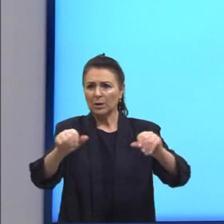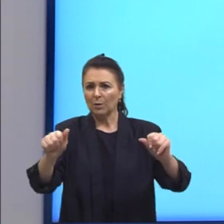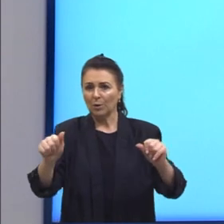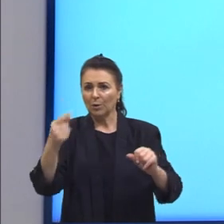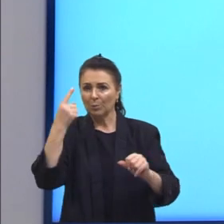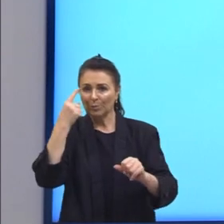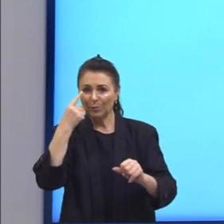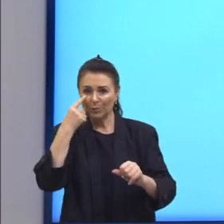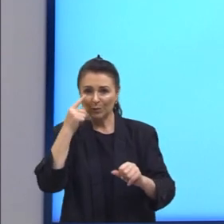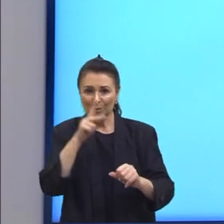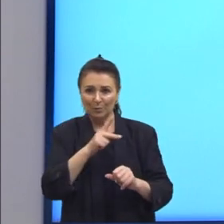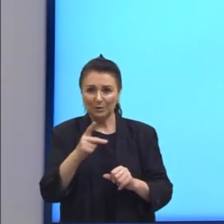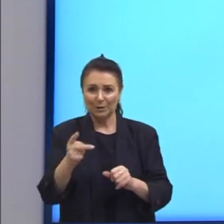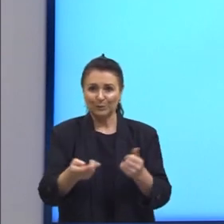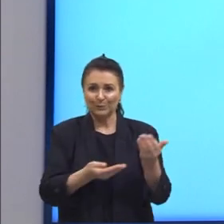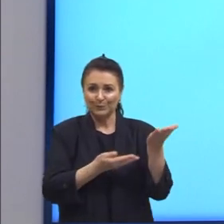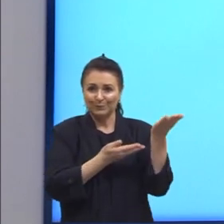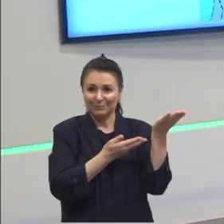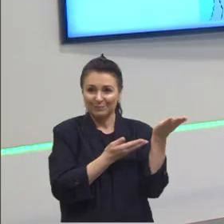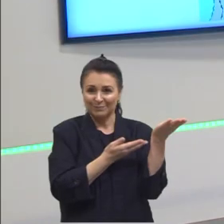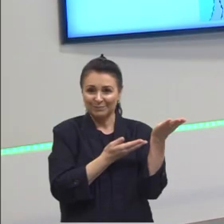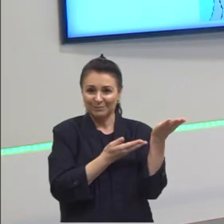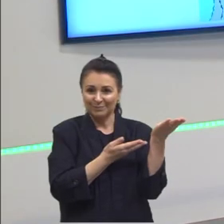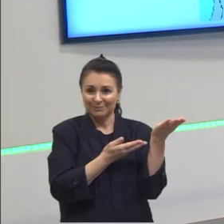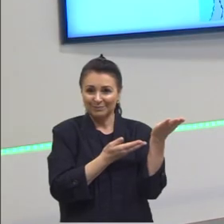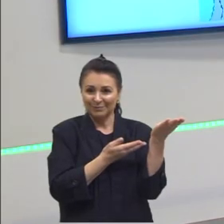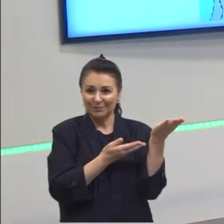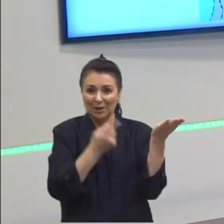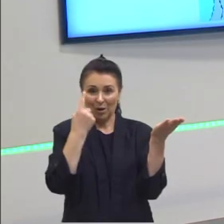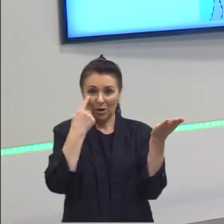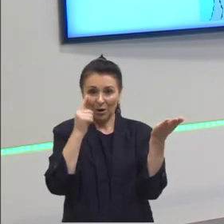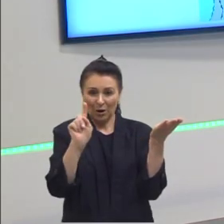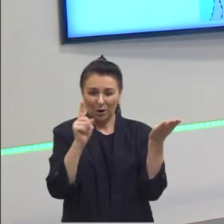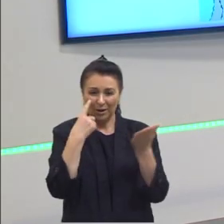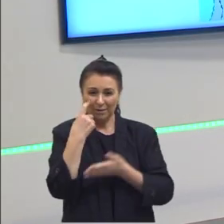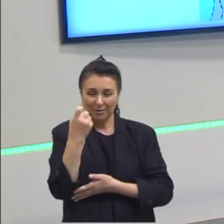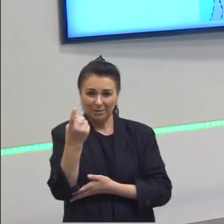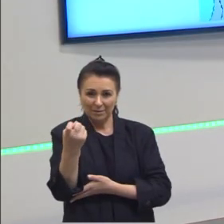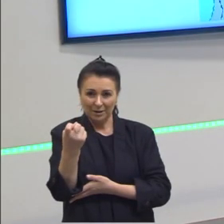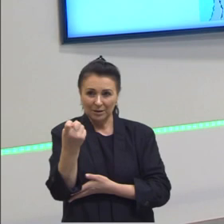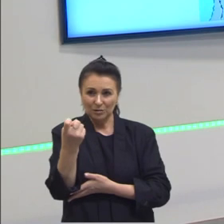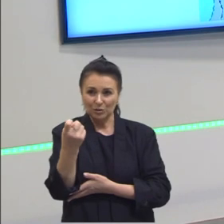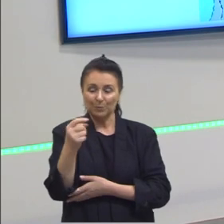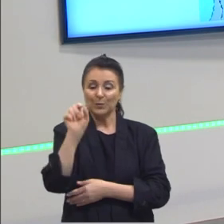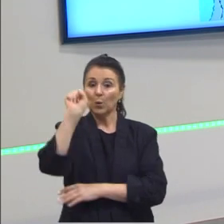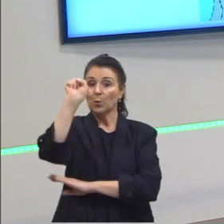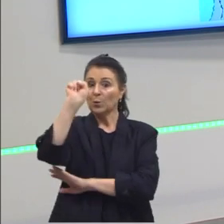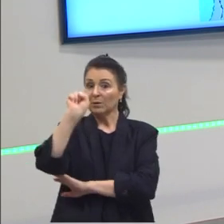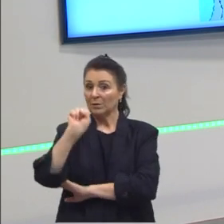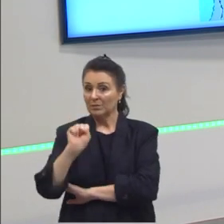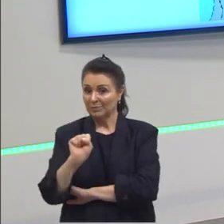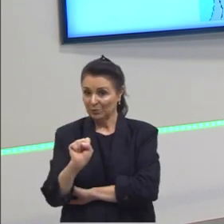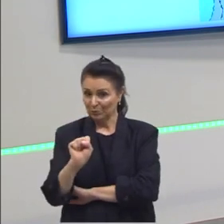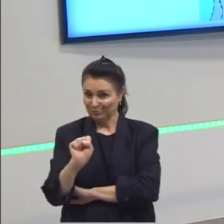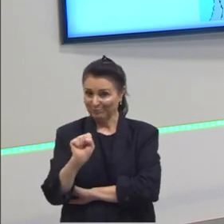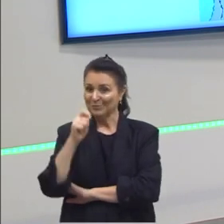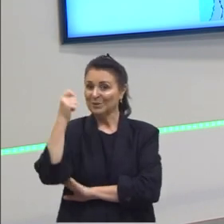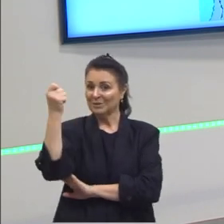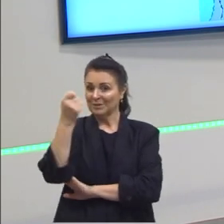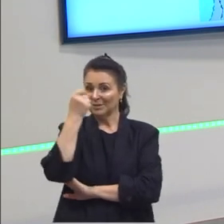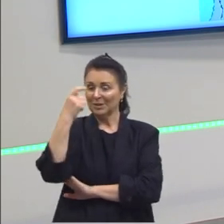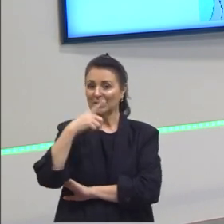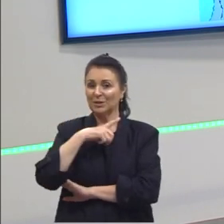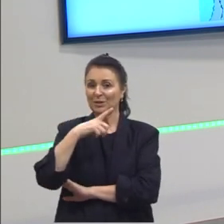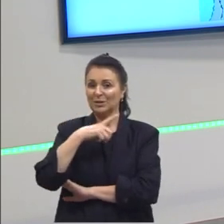mais ou menos esse aqui e o que que é uma coisa que é interessante a gente chamar atenção aqui embaixo do Rio Grande do Sul tinha a